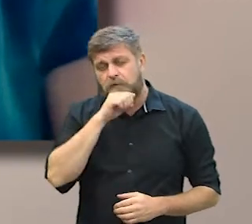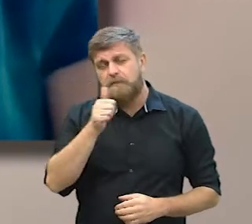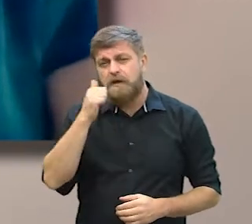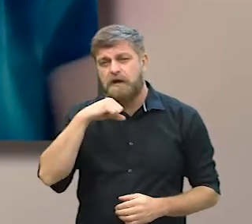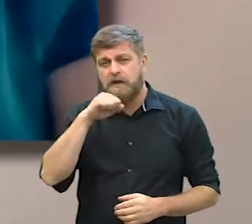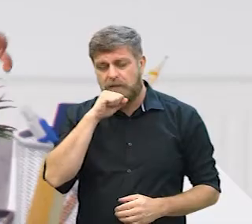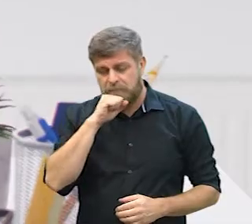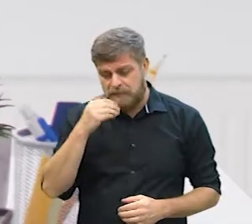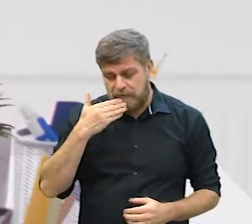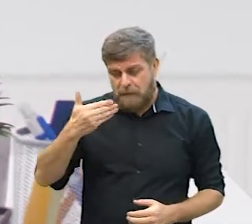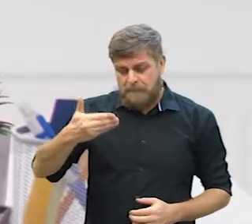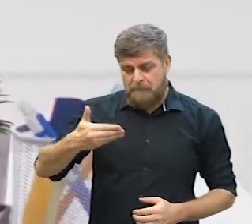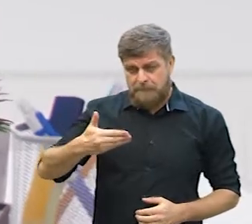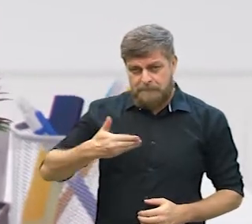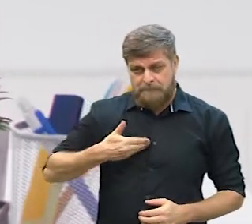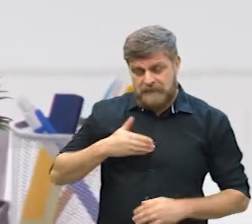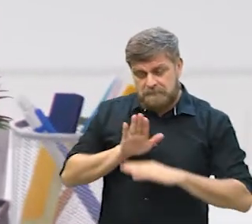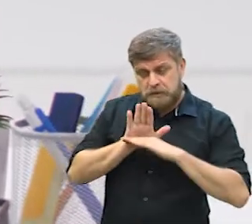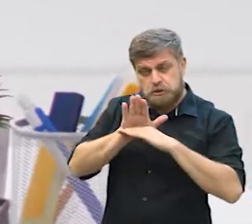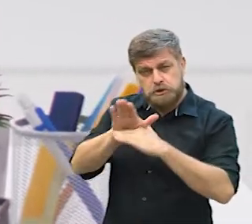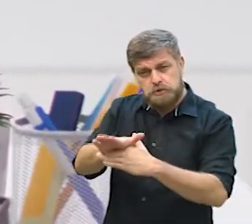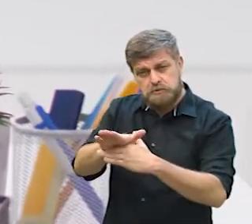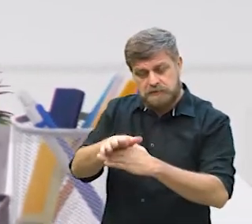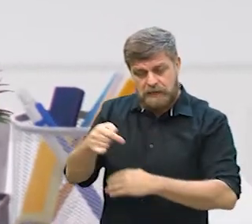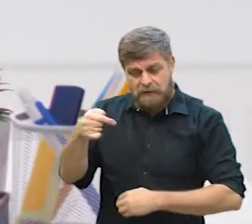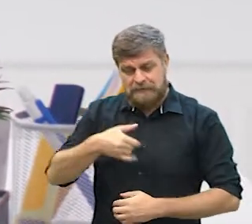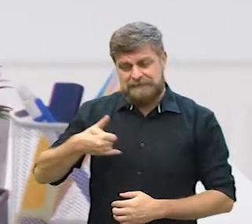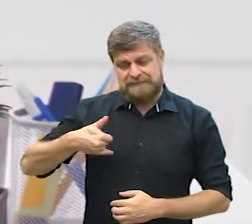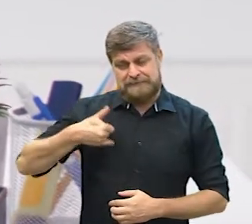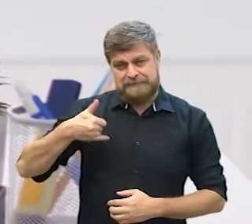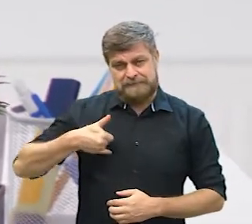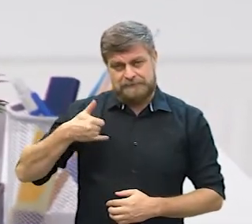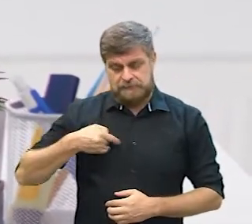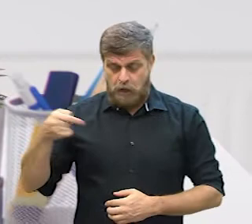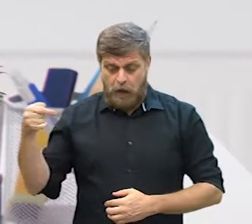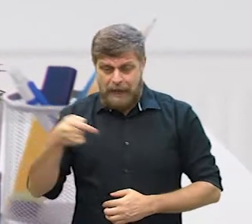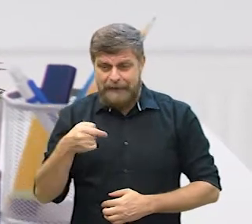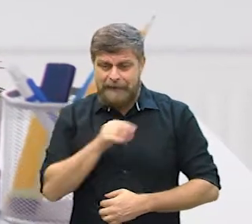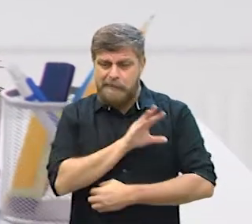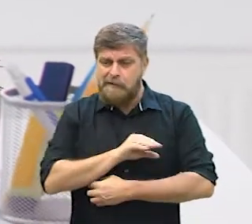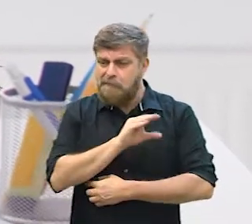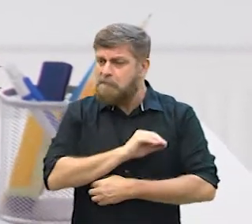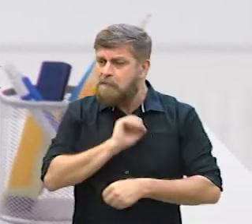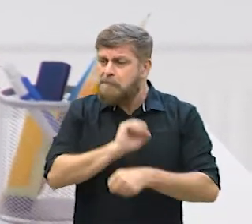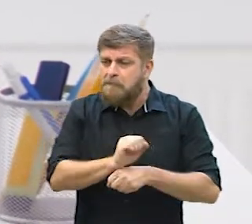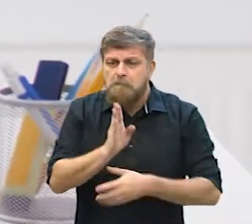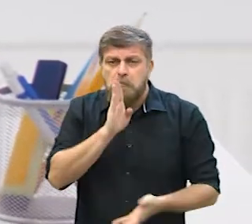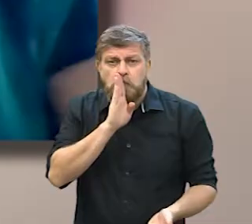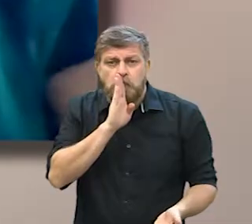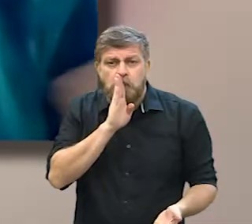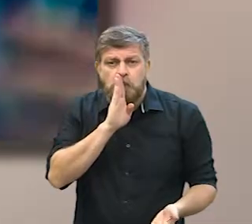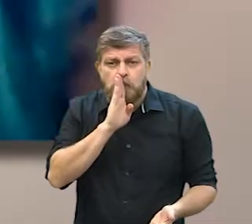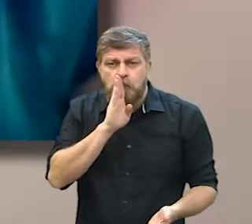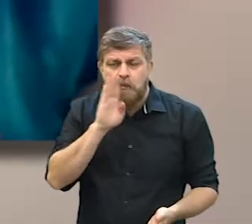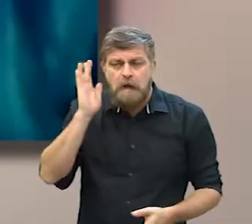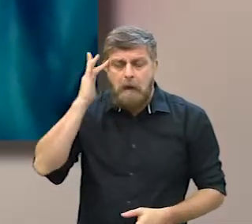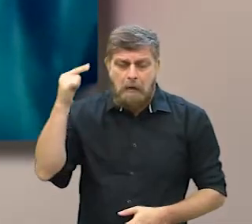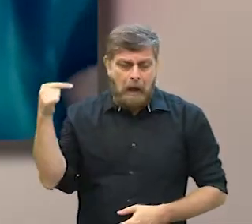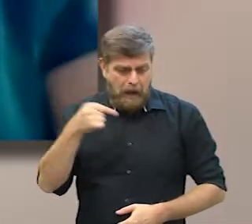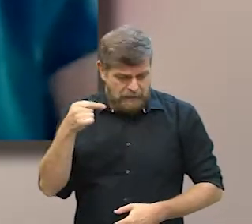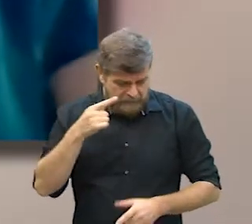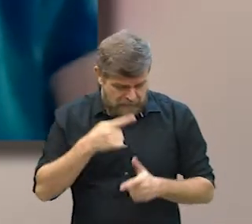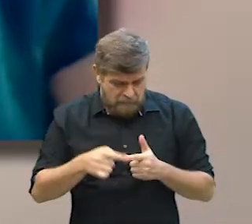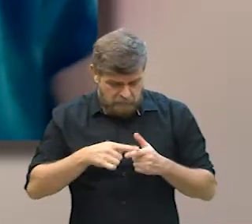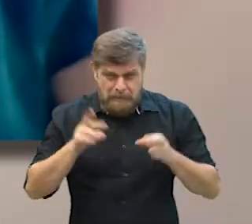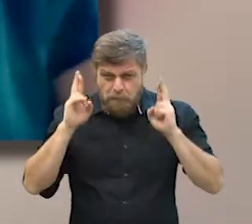os pais nos procuram exatamente com essa idade, dizendo ele parou de falar, eu acho que ele